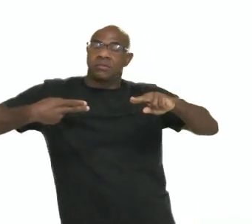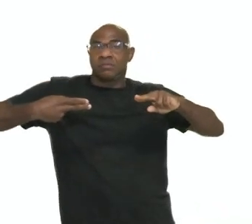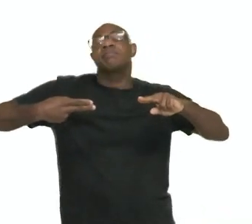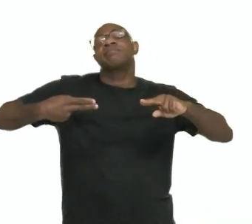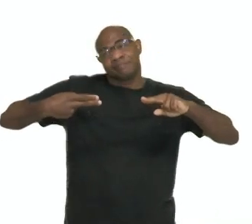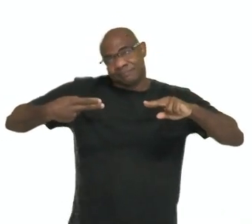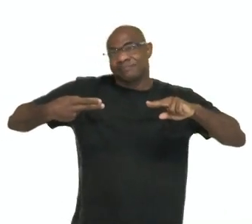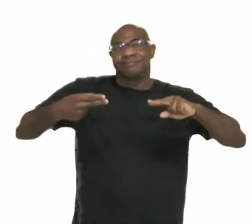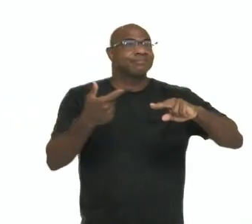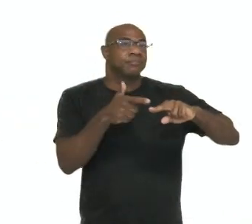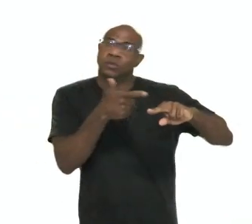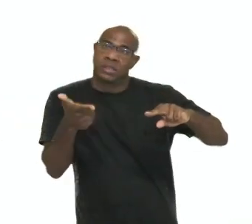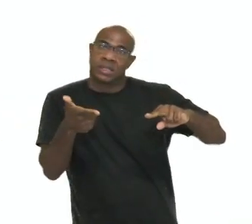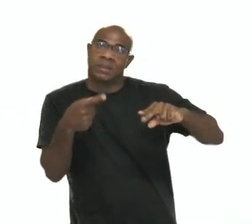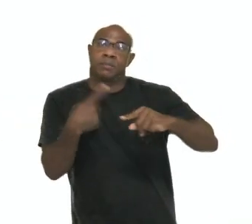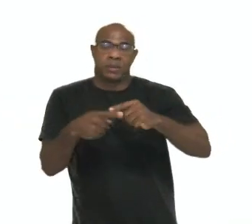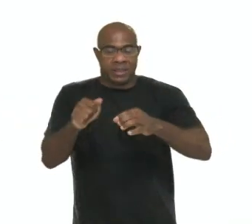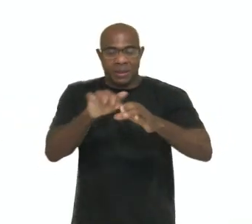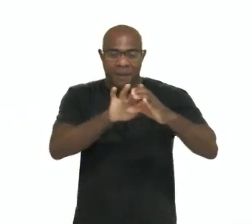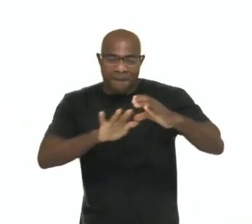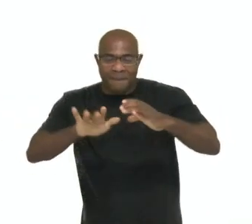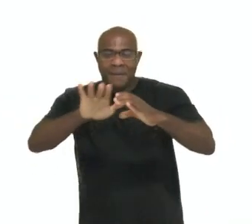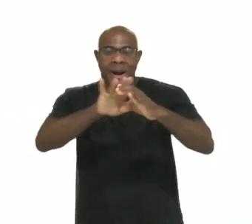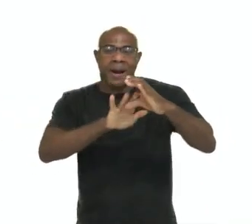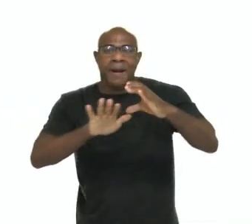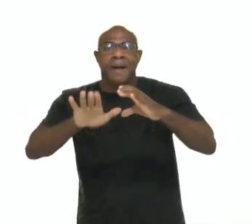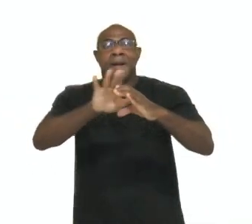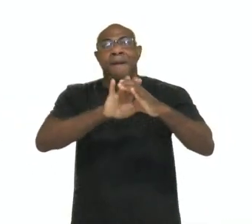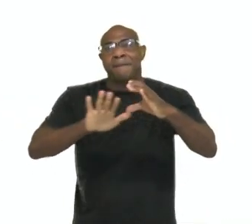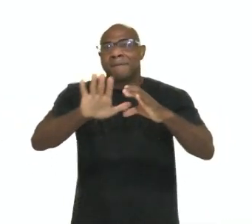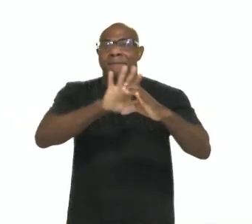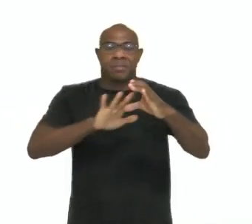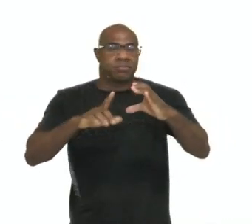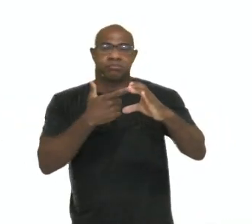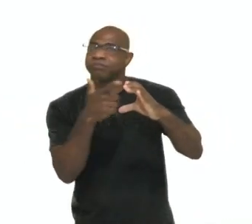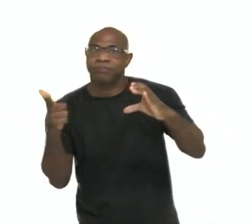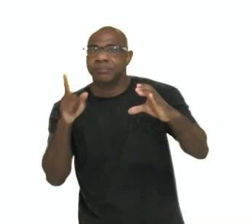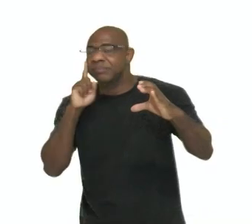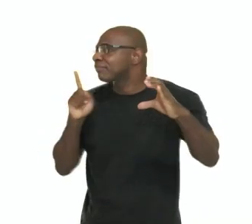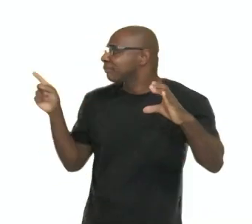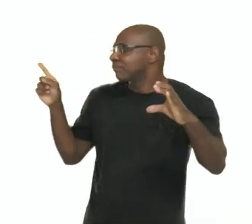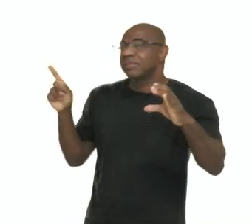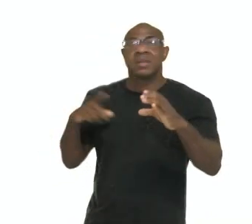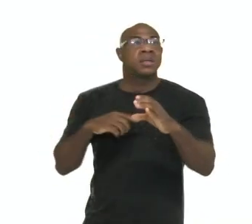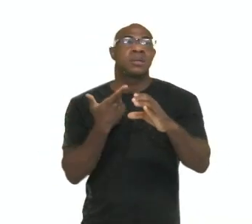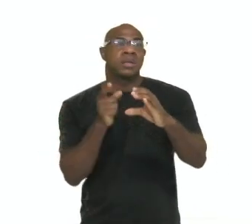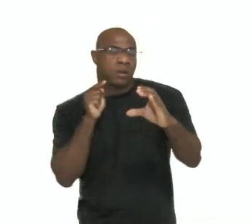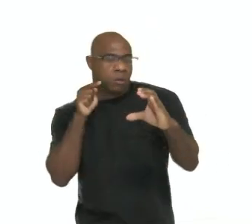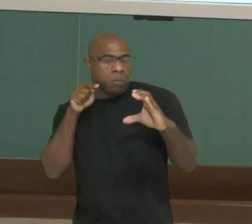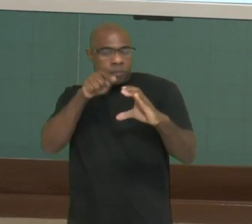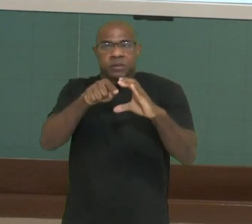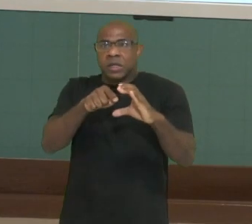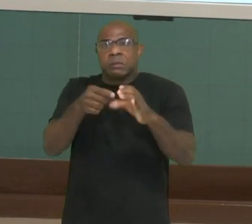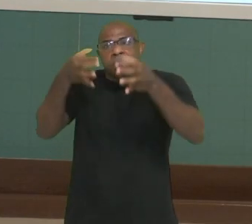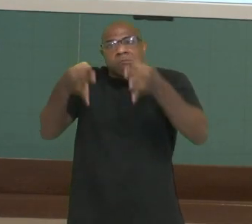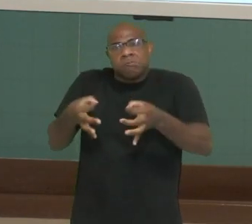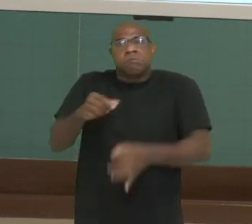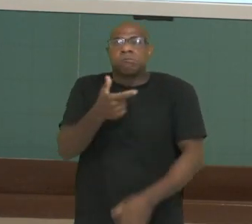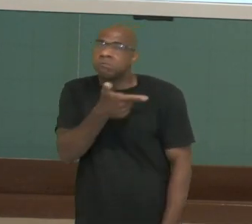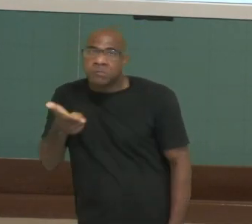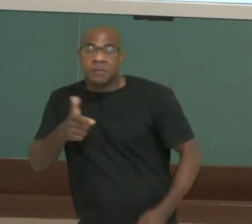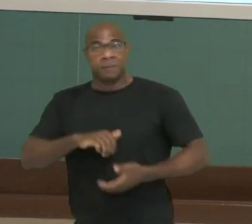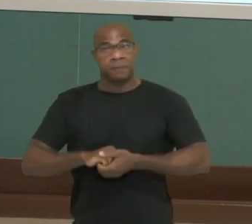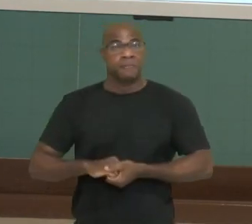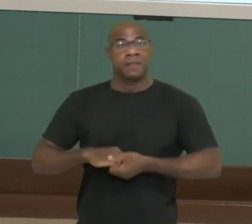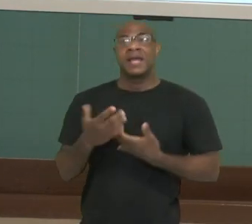envolto por uma membrana nuclear, ou seja, né? Então ele não tem um núcleo bem definido.